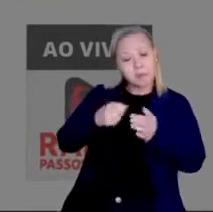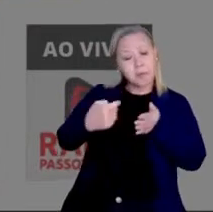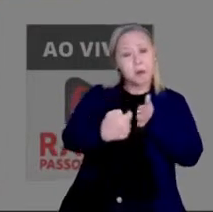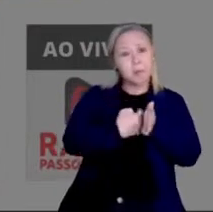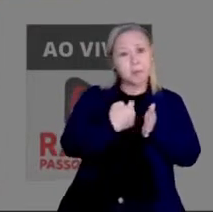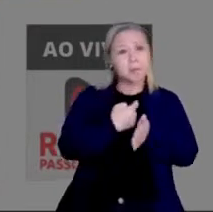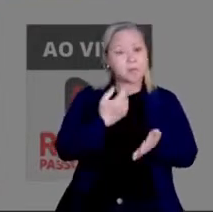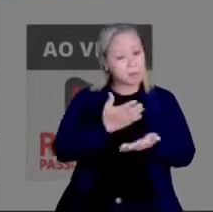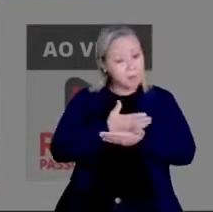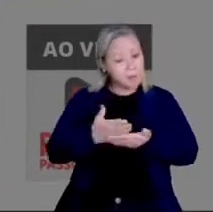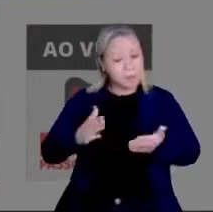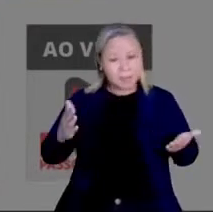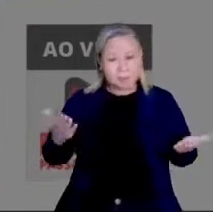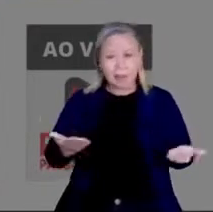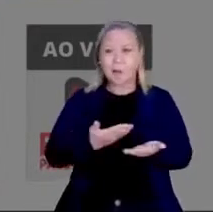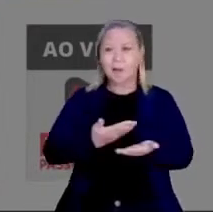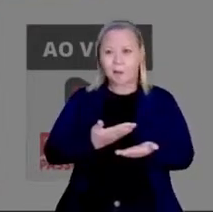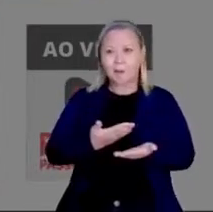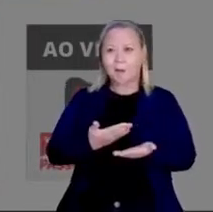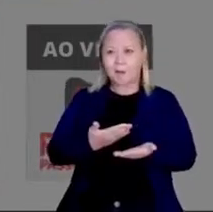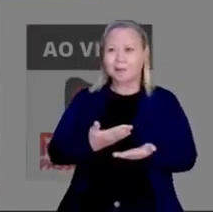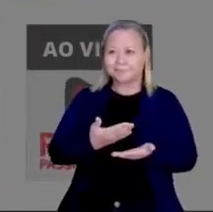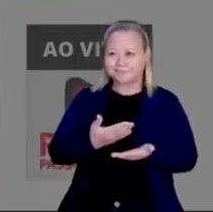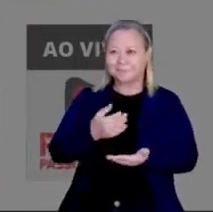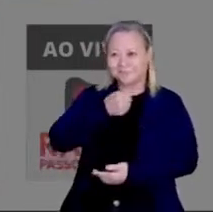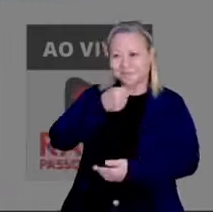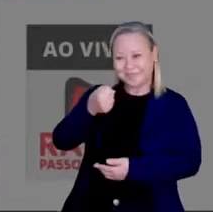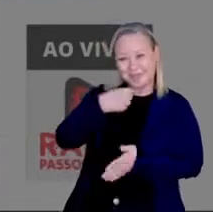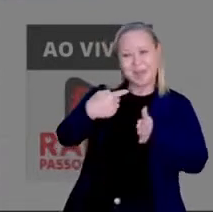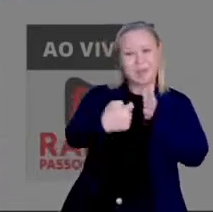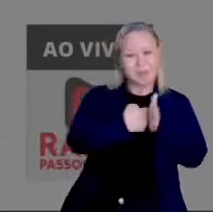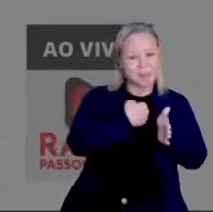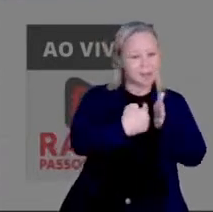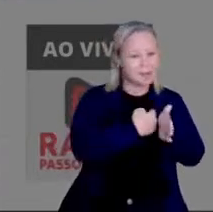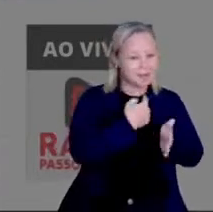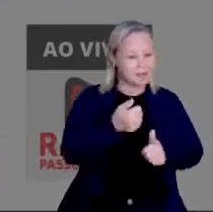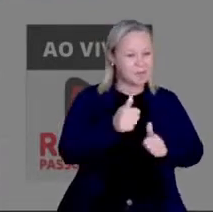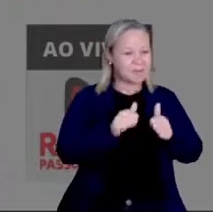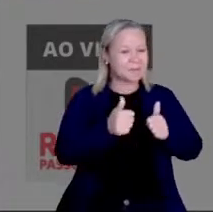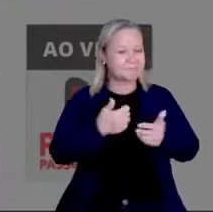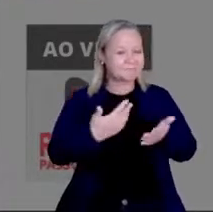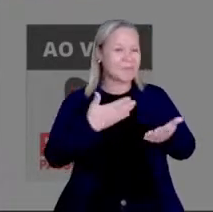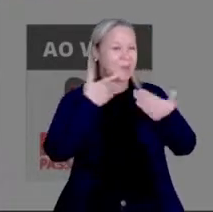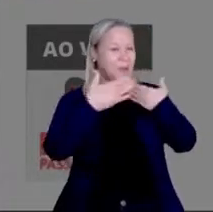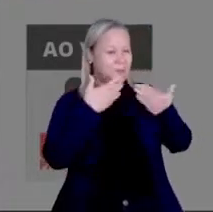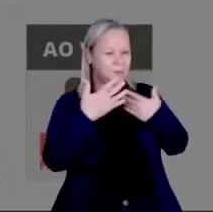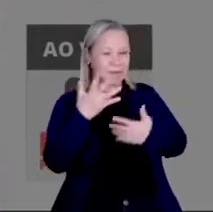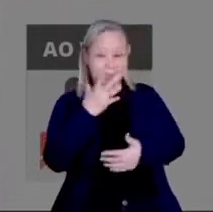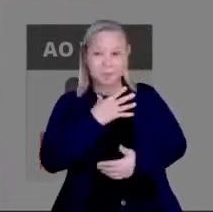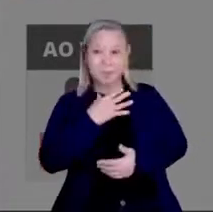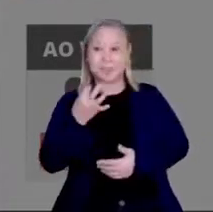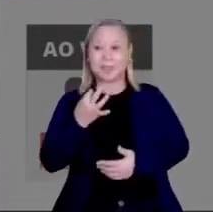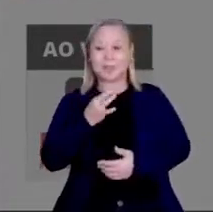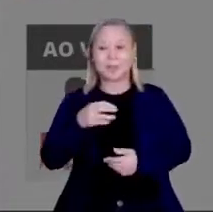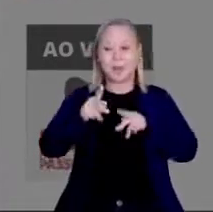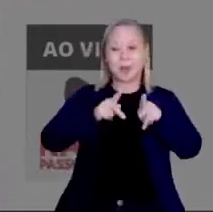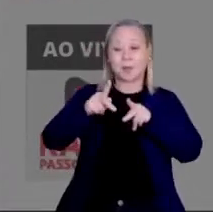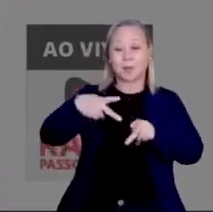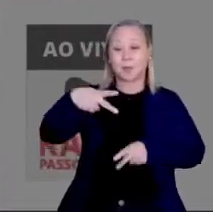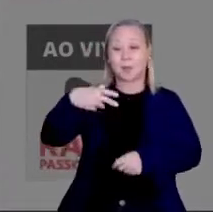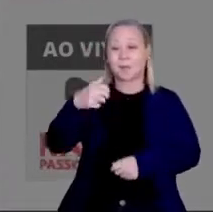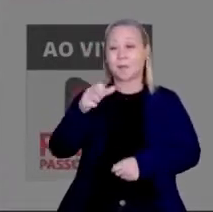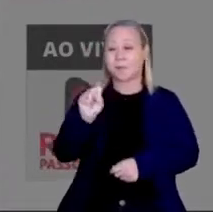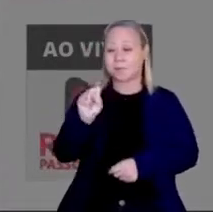FM de Formiga, Minas Gerais. A Rádio Vida, 103,7 de Arcos, Minas Gerais. A Rádio